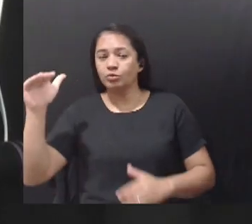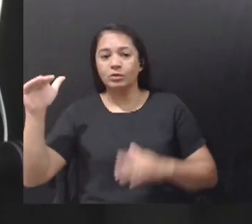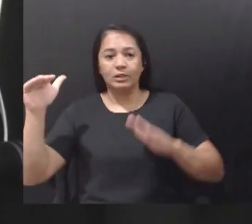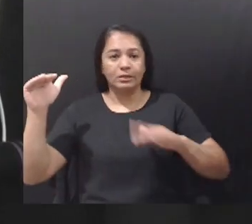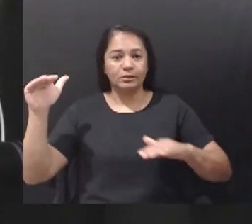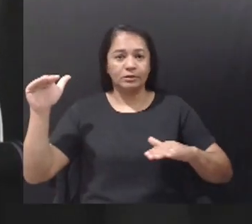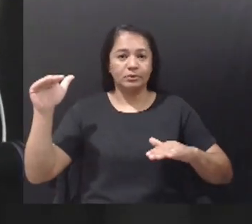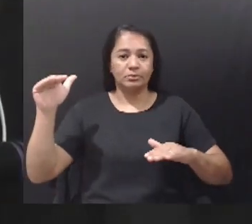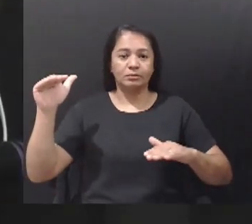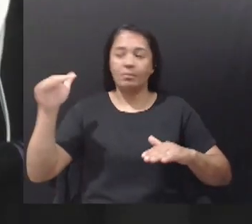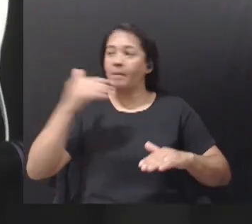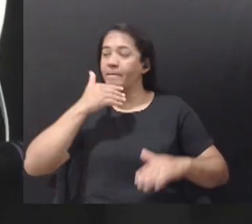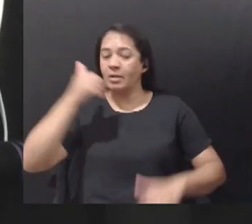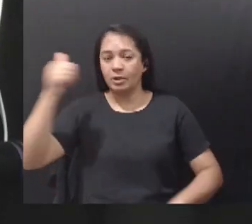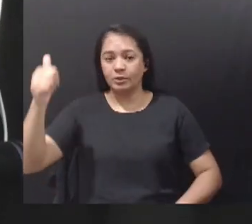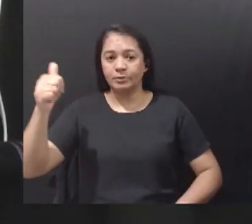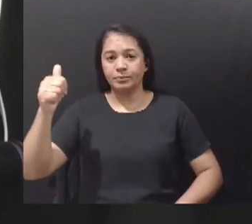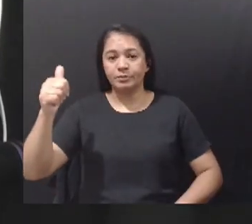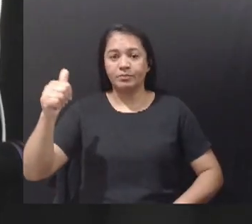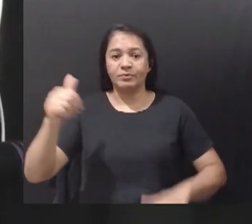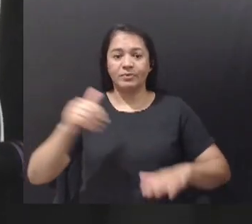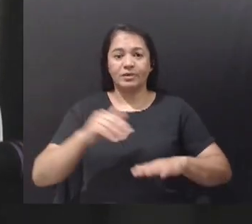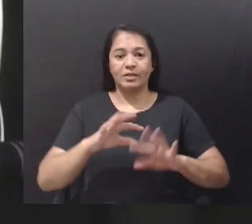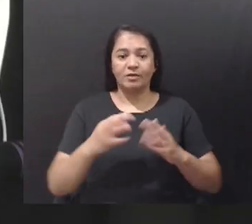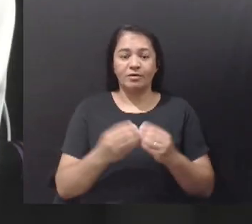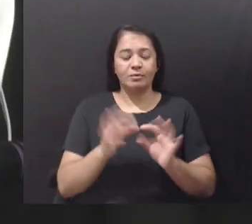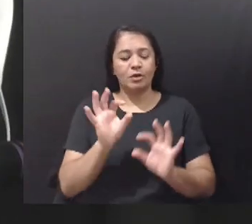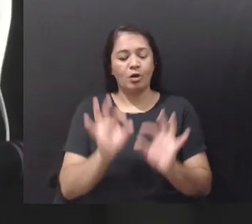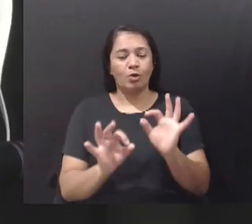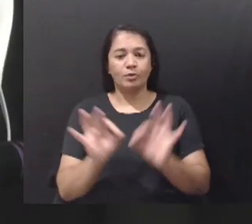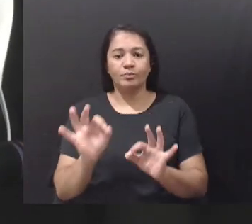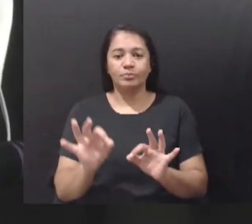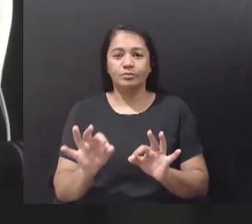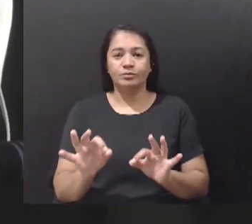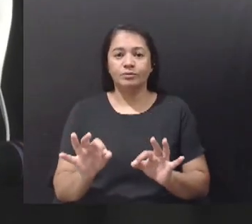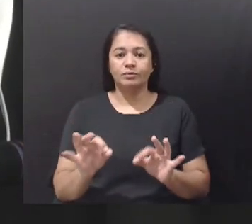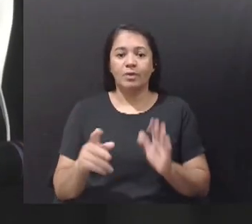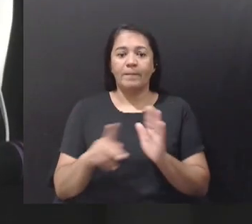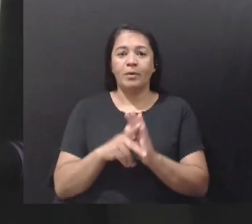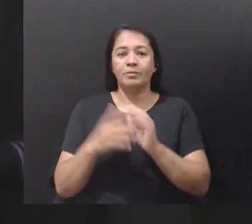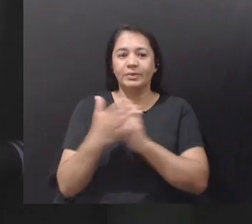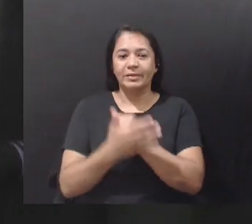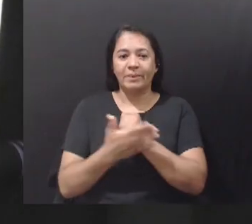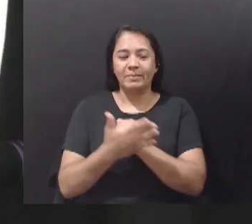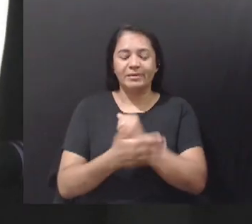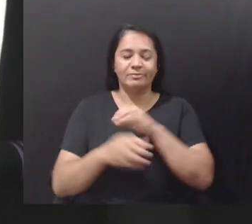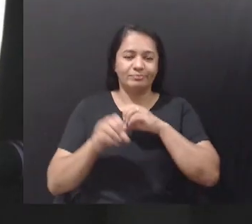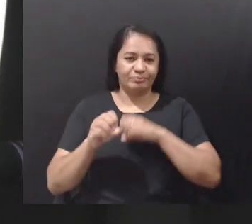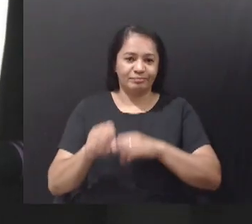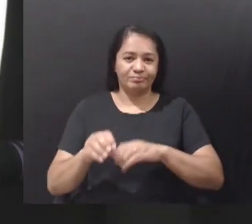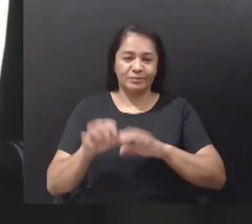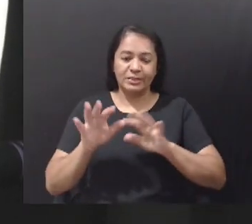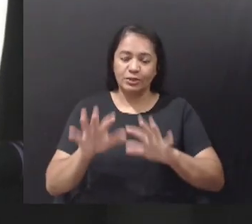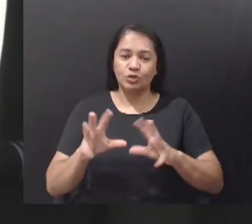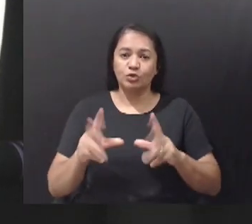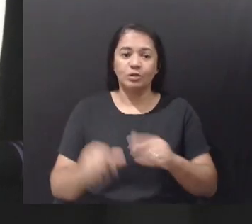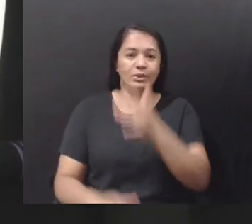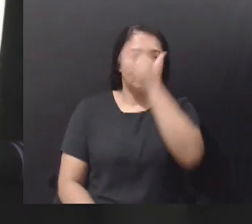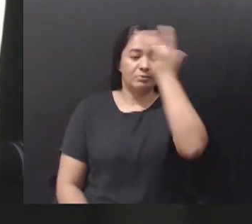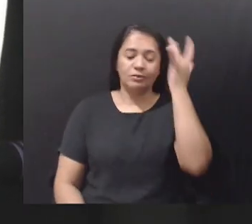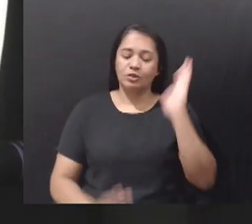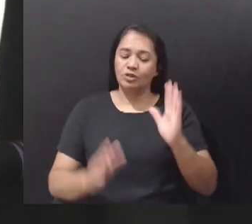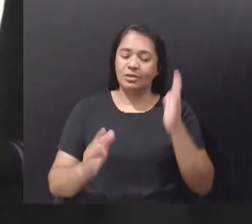acepção do termo, e as famílias organizadas vindo da base da educação. Isso todo mundo fala, né? A educação é o